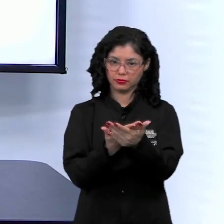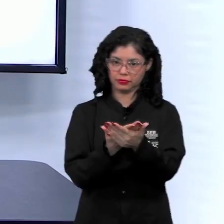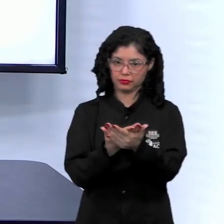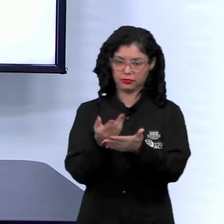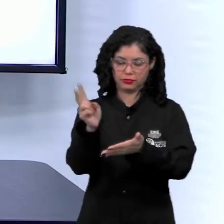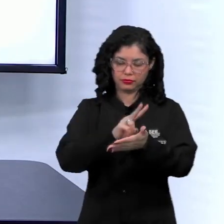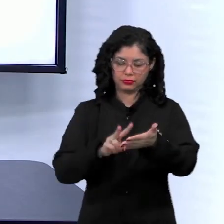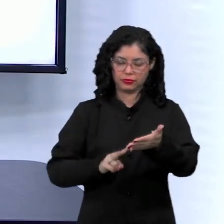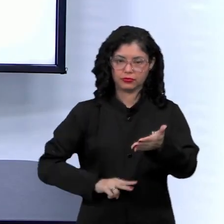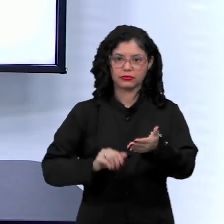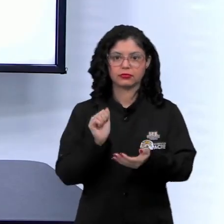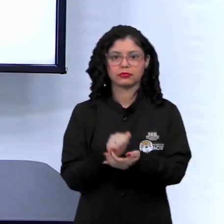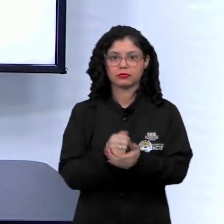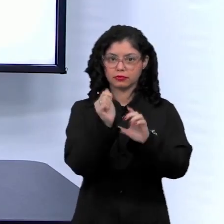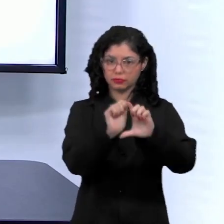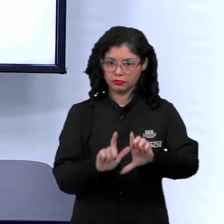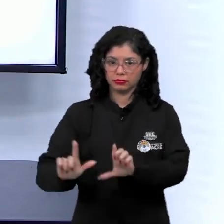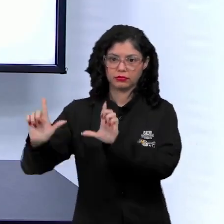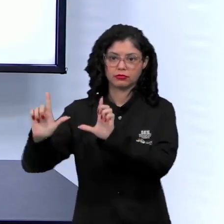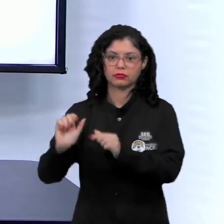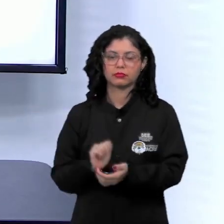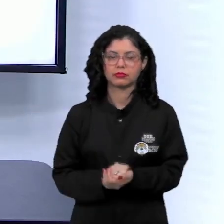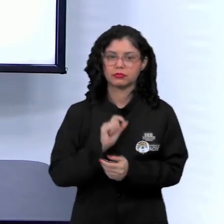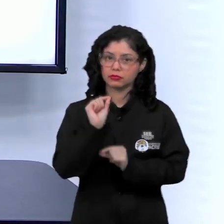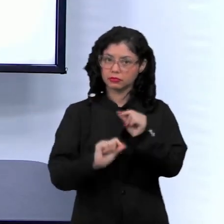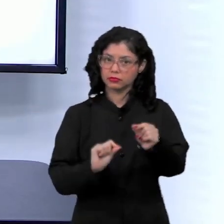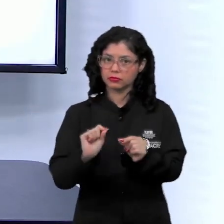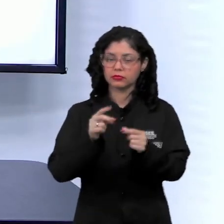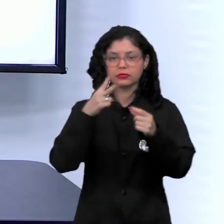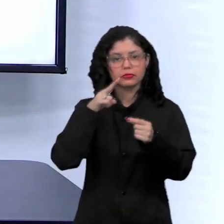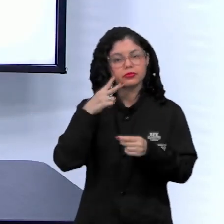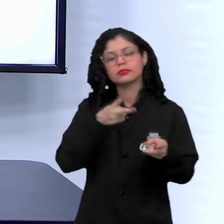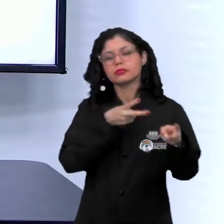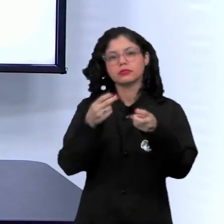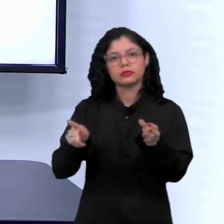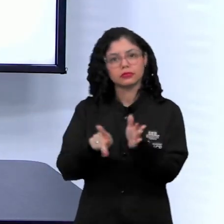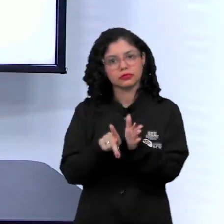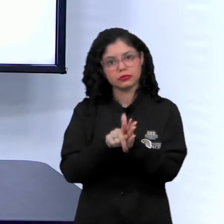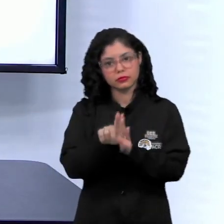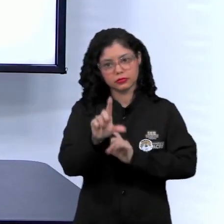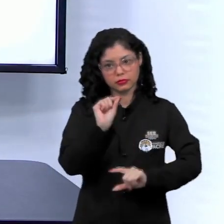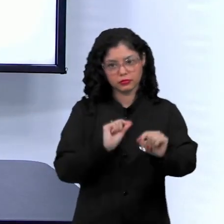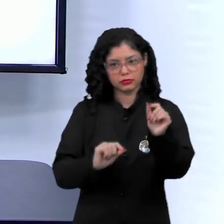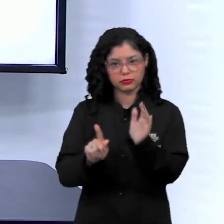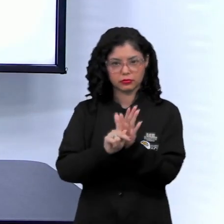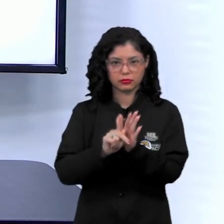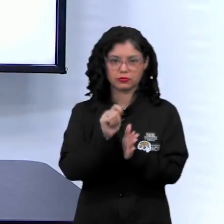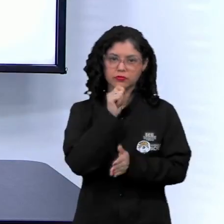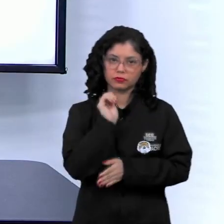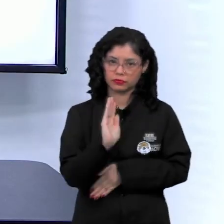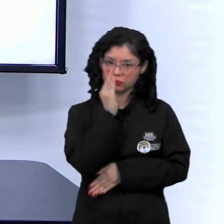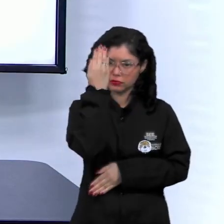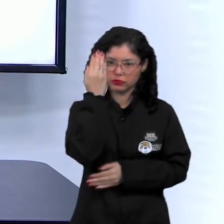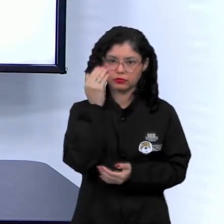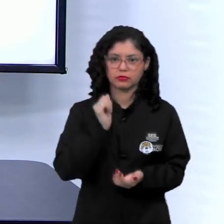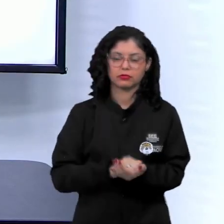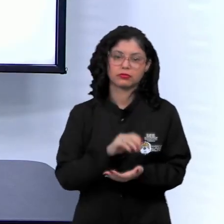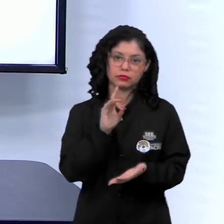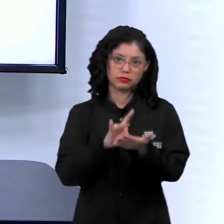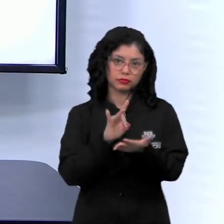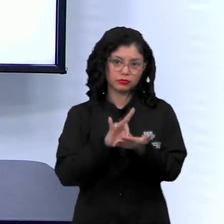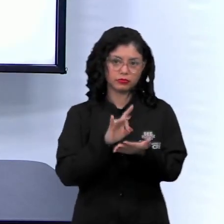a leitura dos slides, o que vocês observam aqui nessas alternativas que é falso ou que